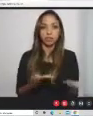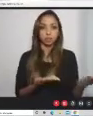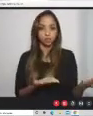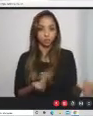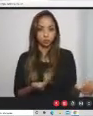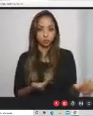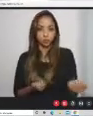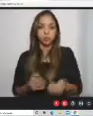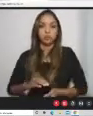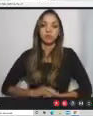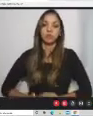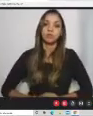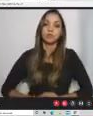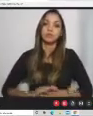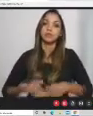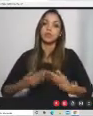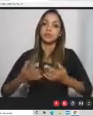vereadora, vem